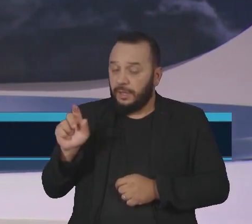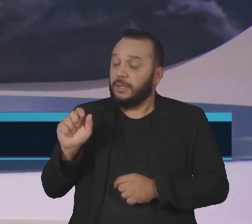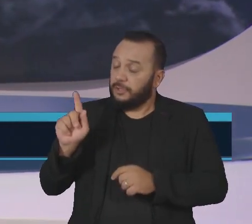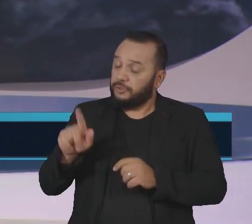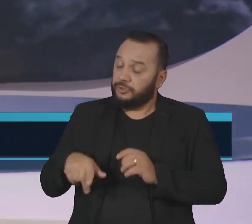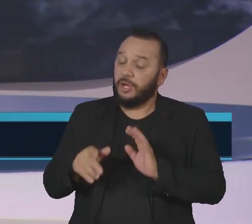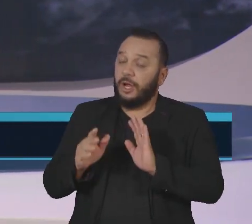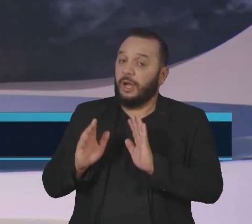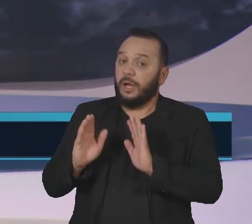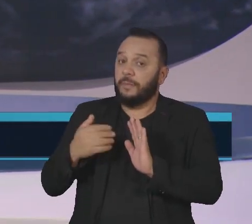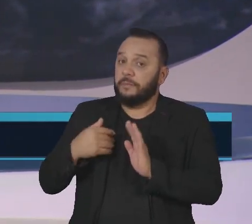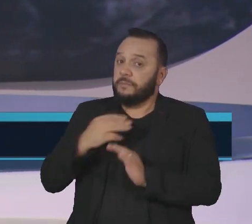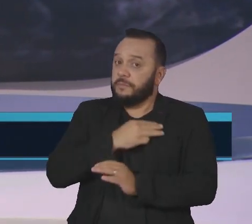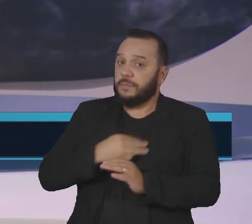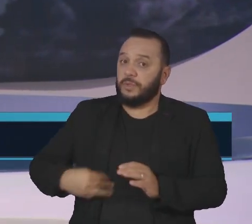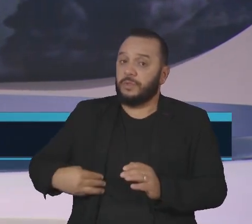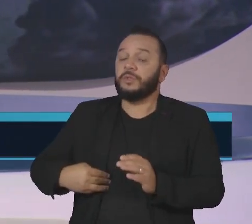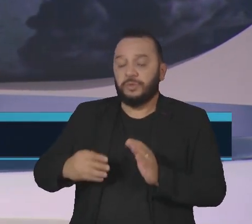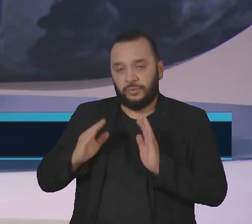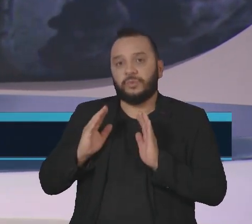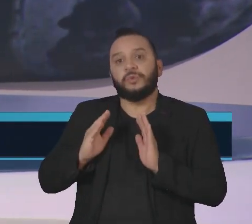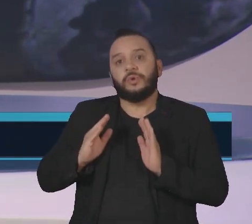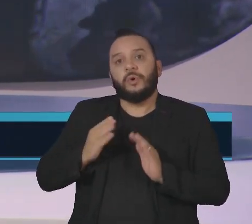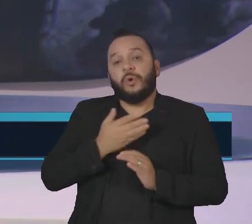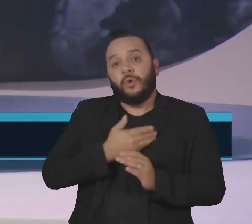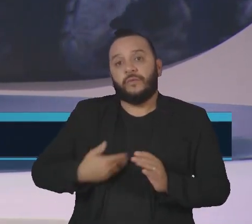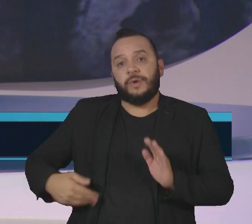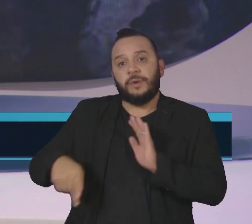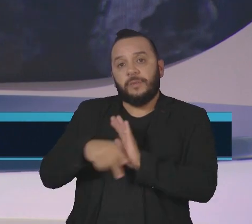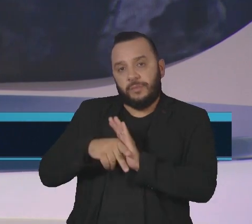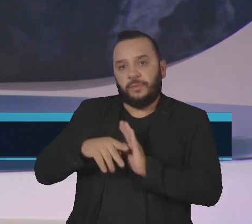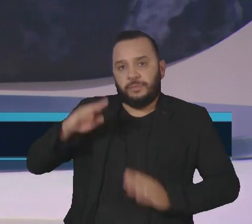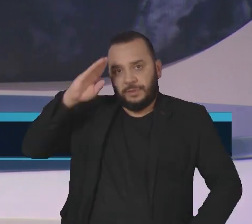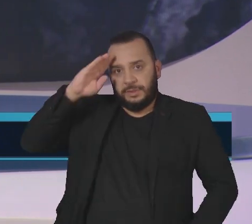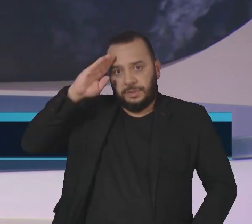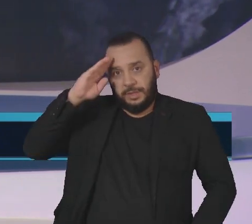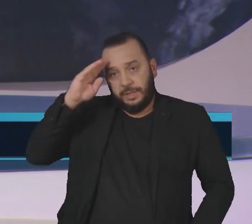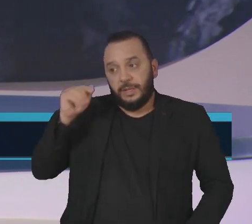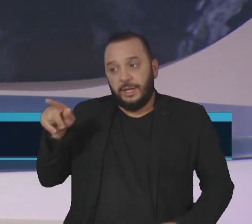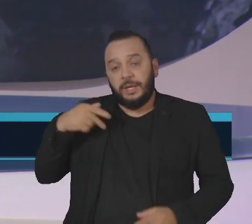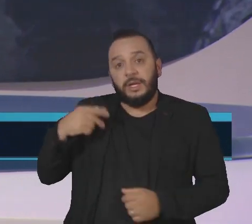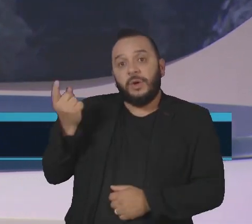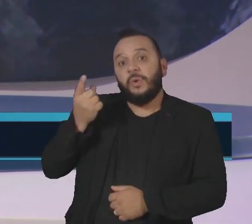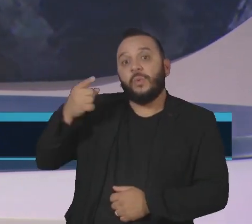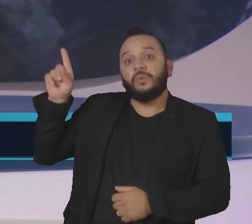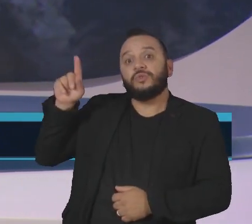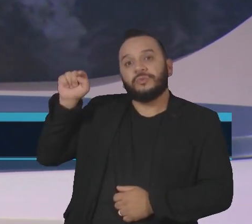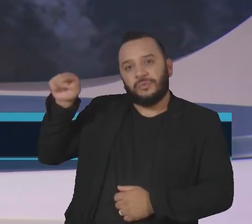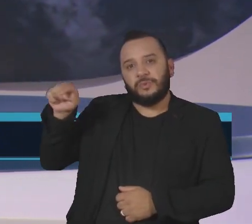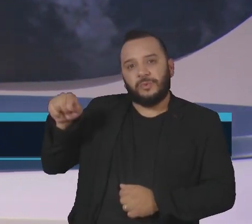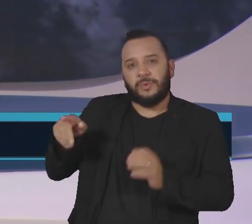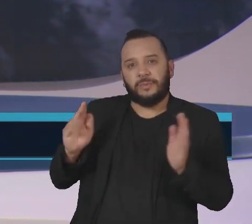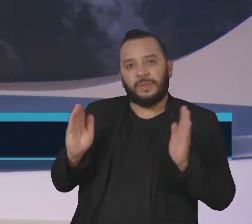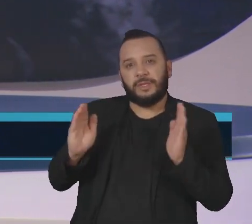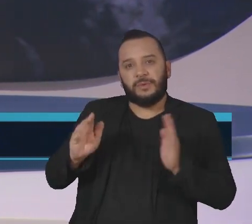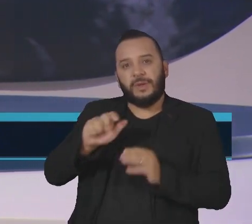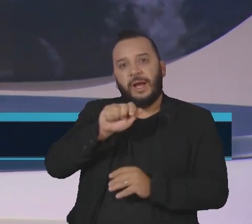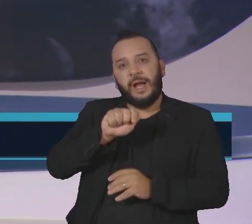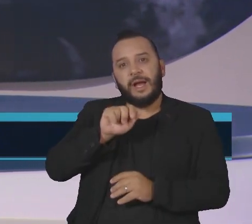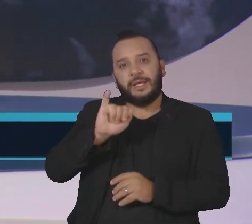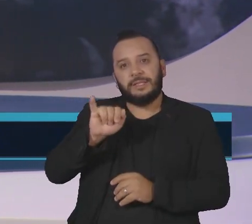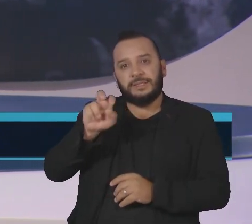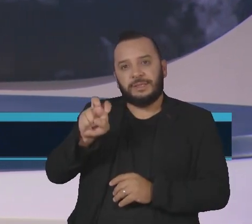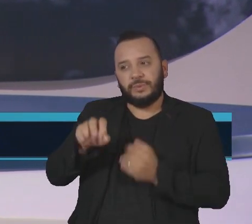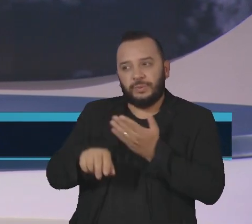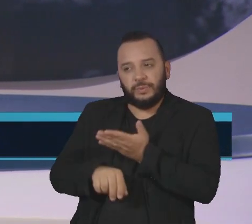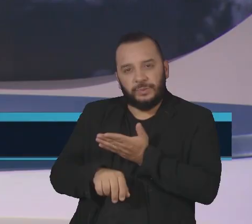sai de cena o último signatário vivo do ato institucional número 5, o mais duro da ditadura. Ficou conhecido como um dos